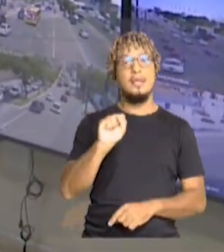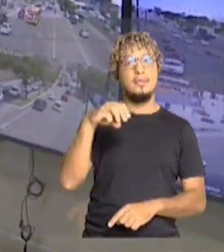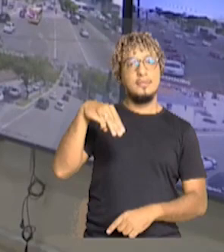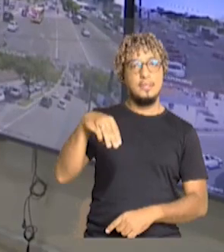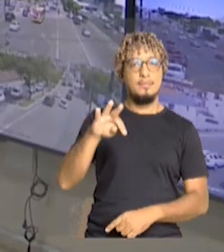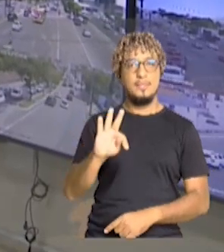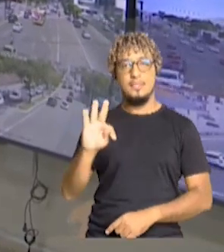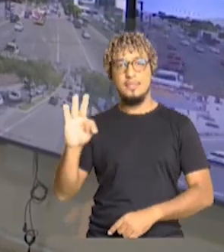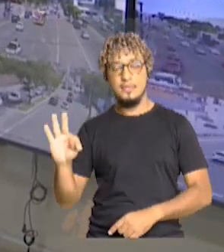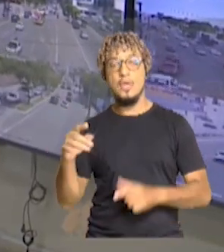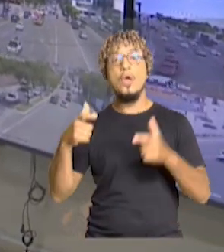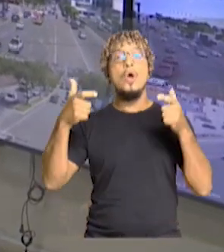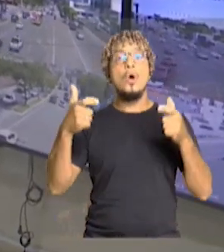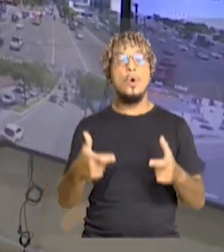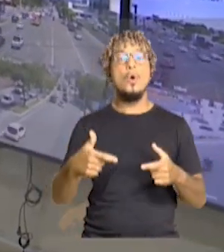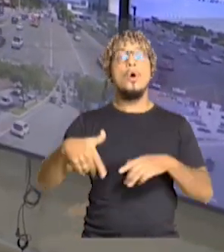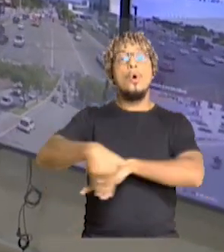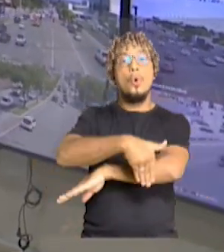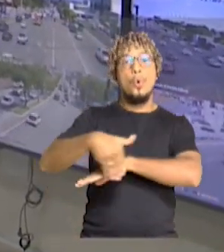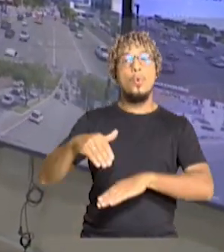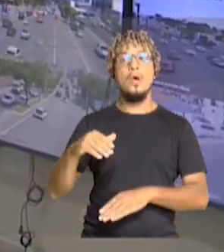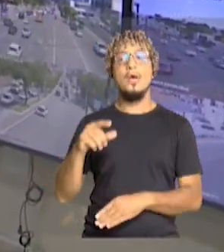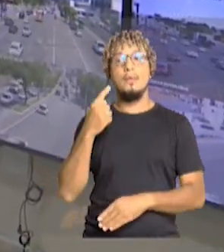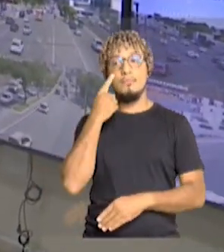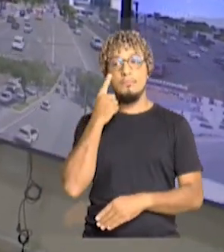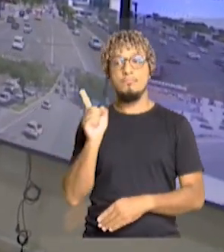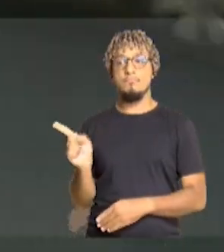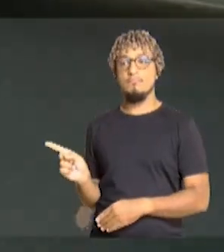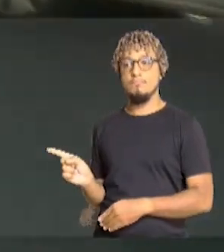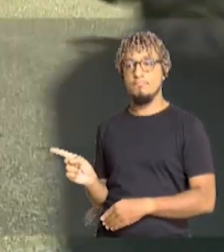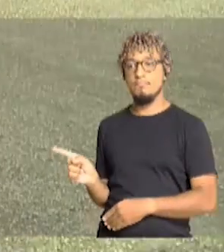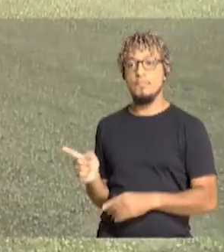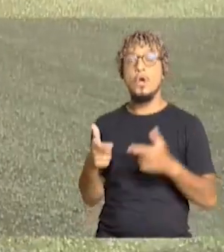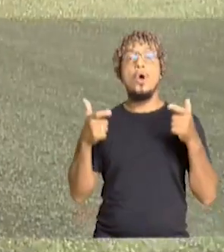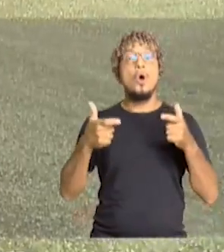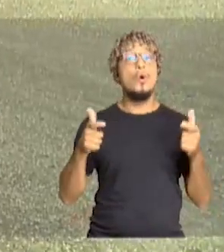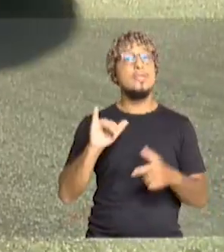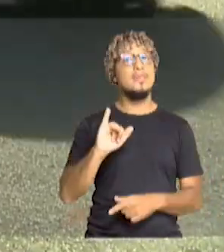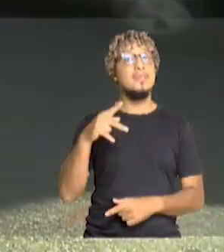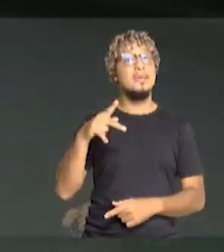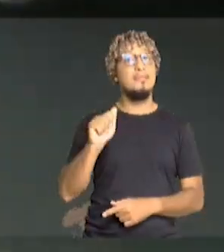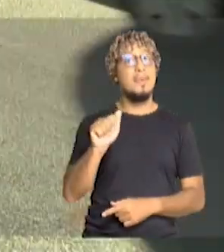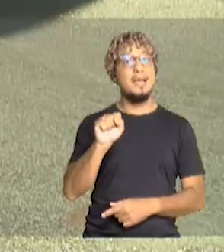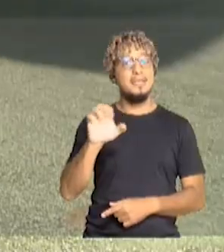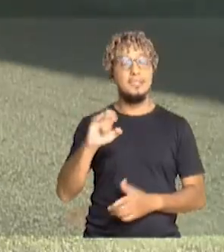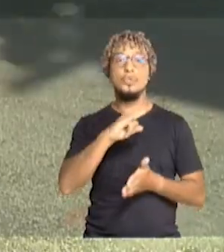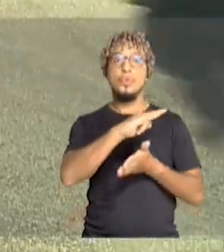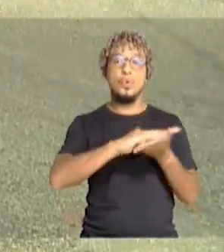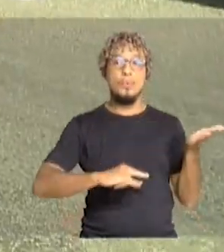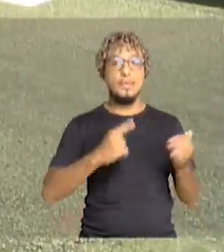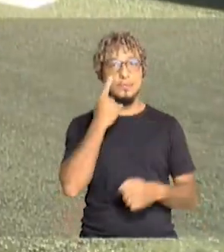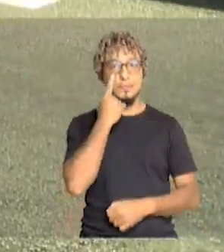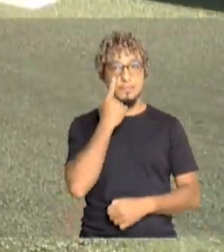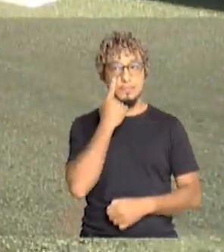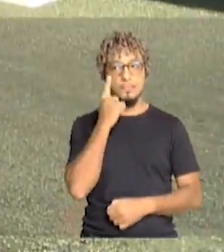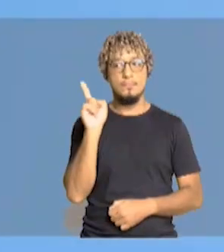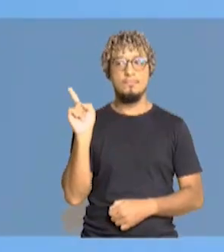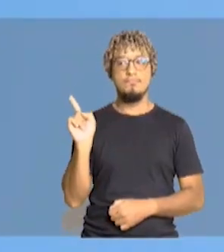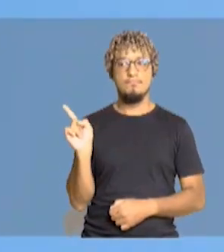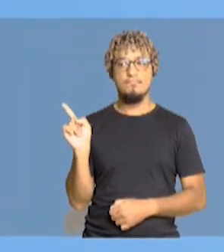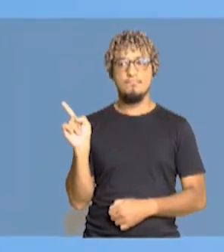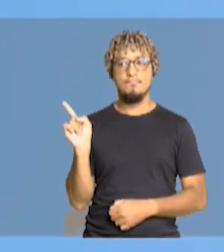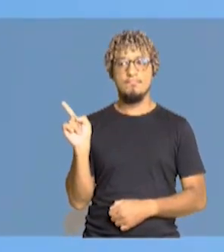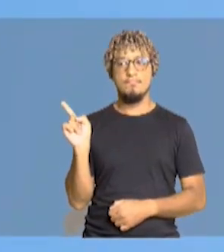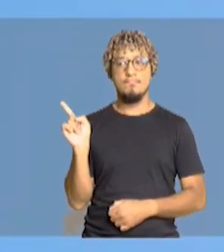SMTT localizada na Rua Cecília Meireles lá no ipasi com os seguintes documentos pessoa física